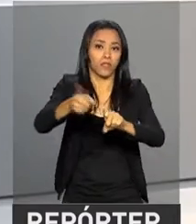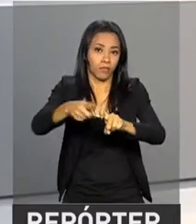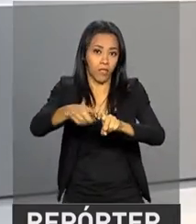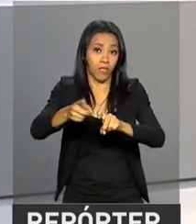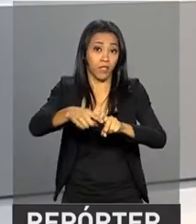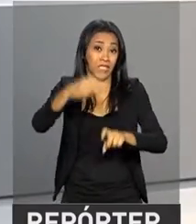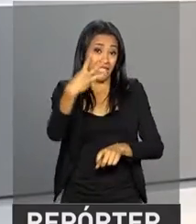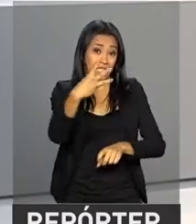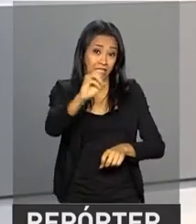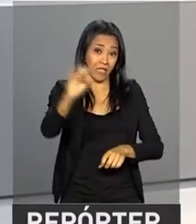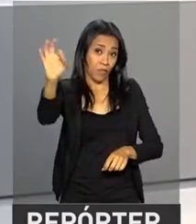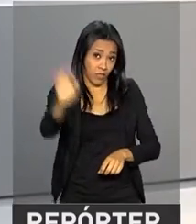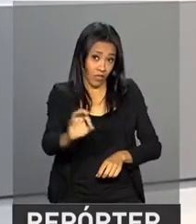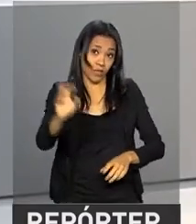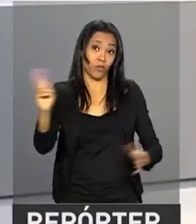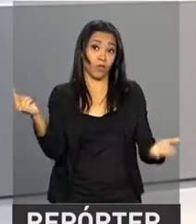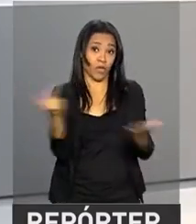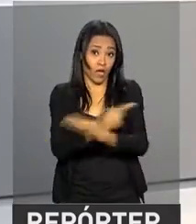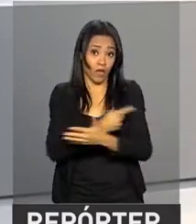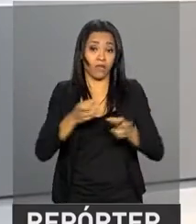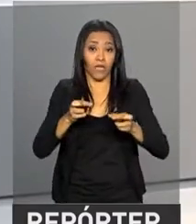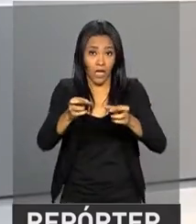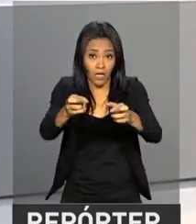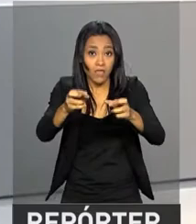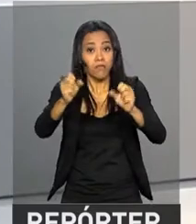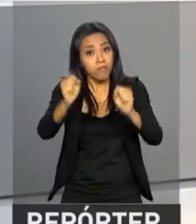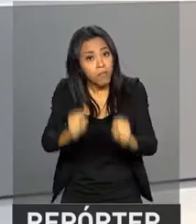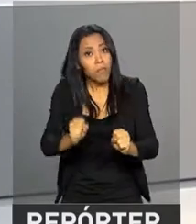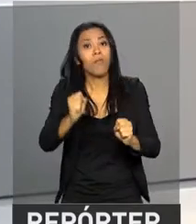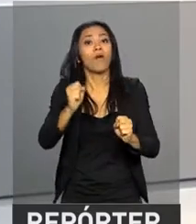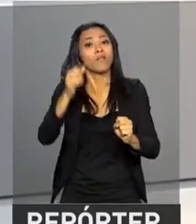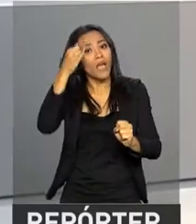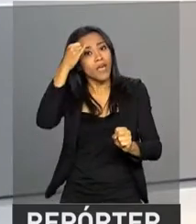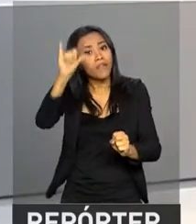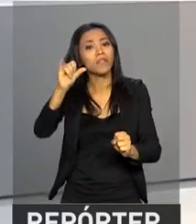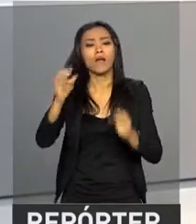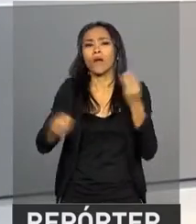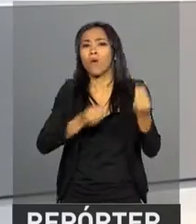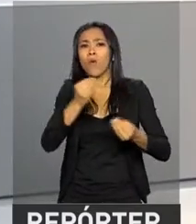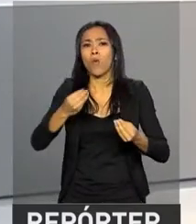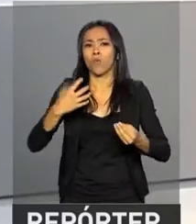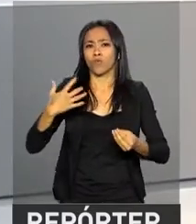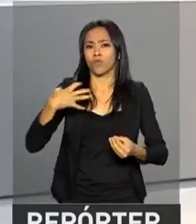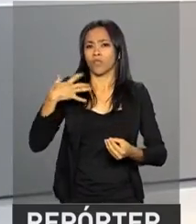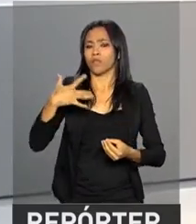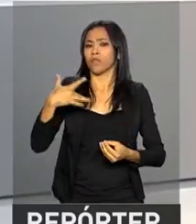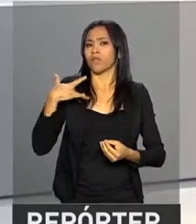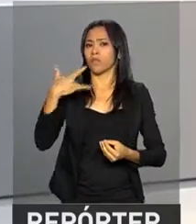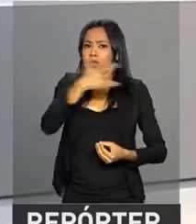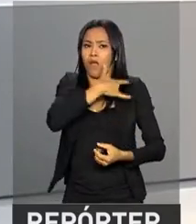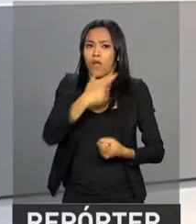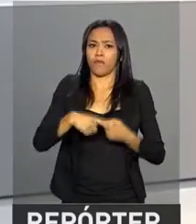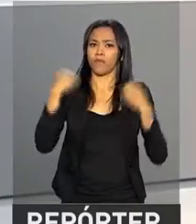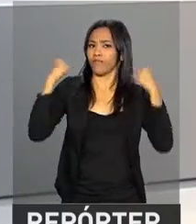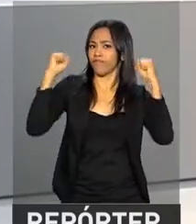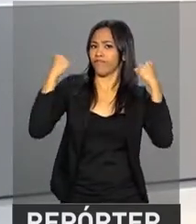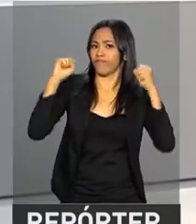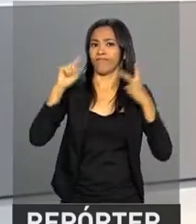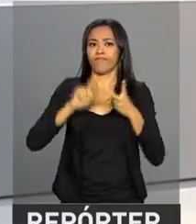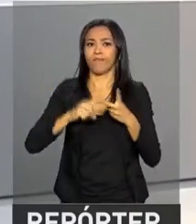de 30% dos casos de câncer de mama podem ser evitados com a adoção de hábitos saudáveis entre eles praticar atividade física